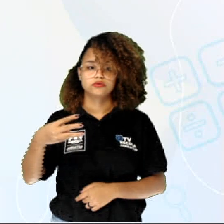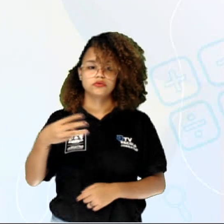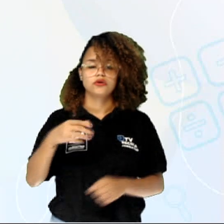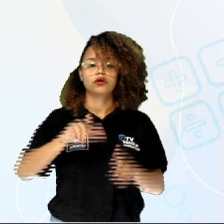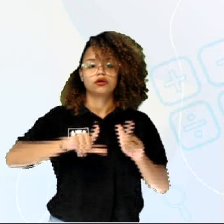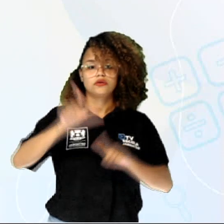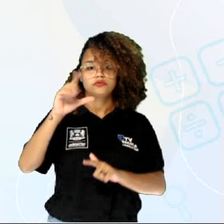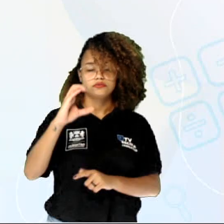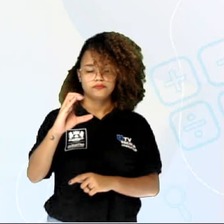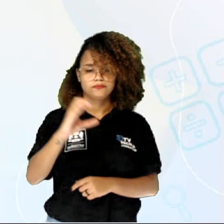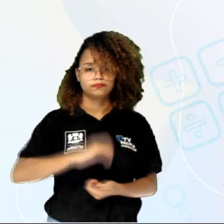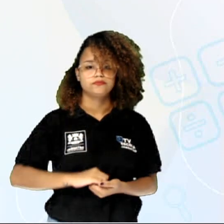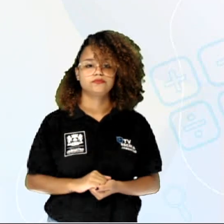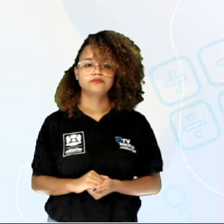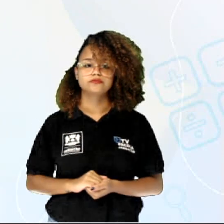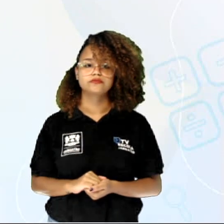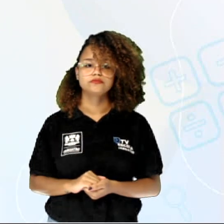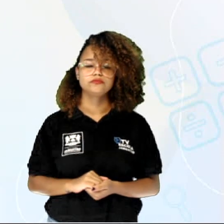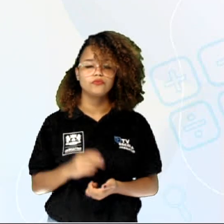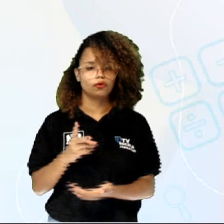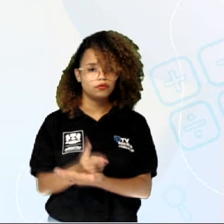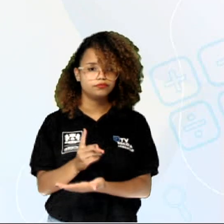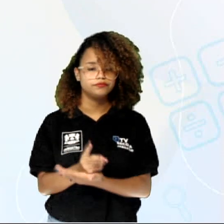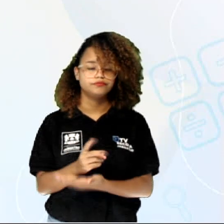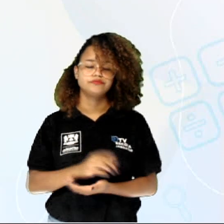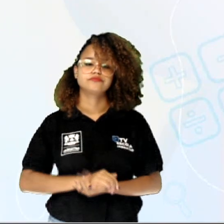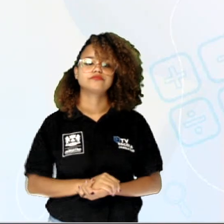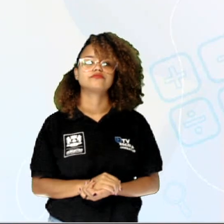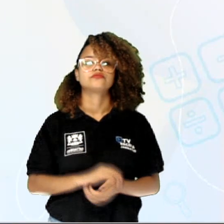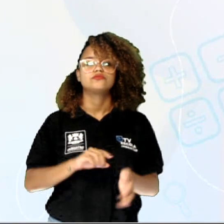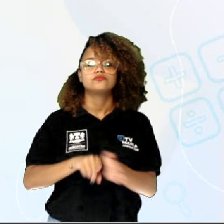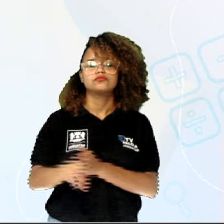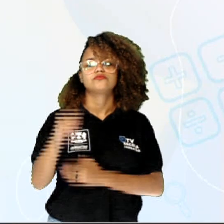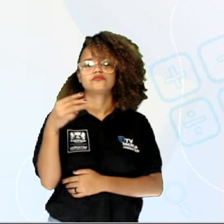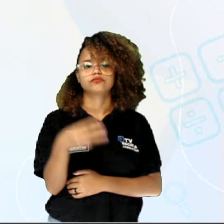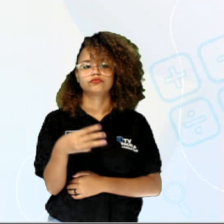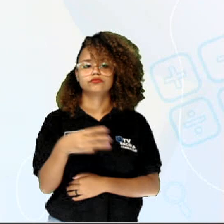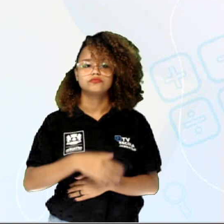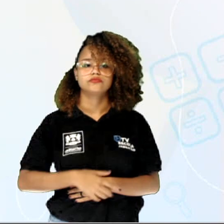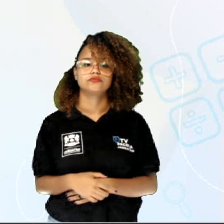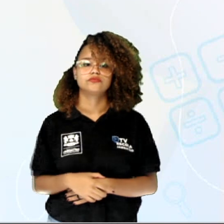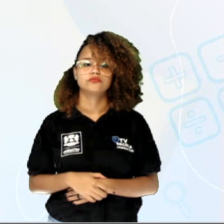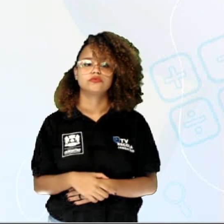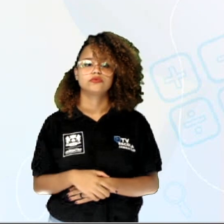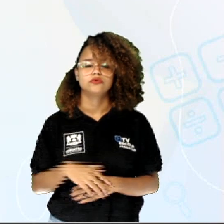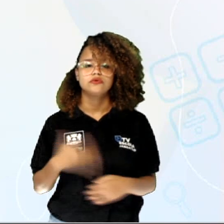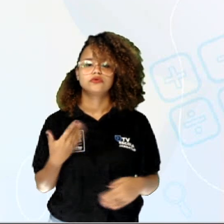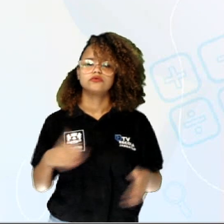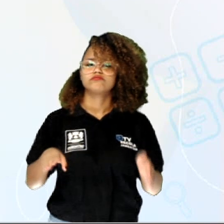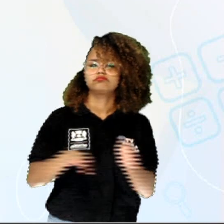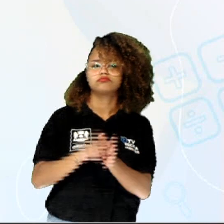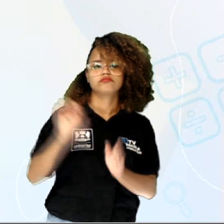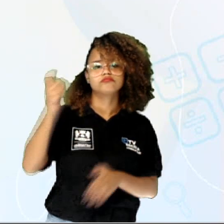22. Então, não esqueça disso, tá? Grandezas diretamente proporcionais, pega cruzando, né? Na hora da gente